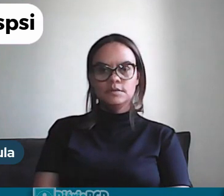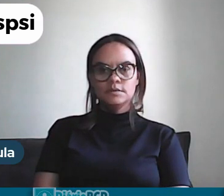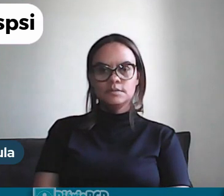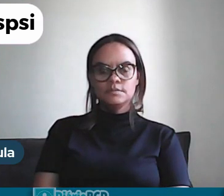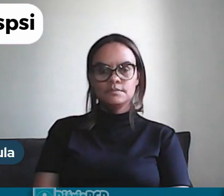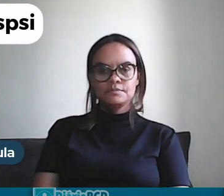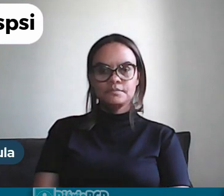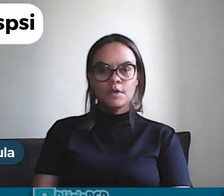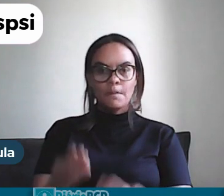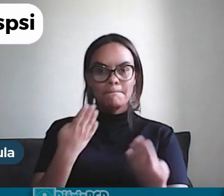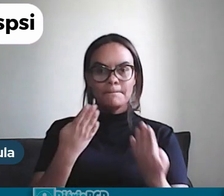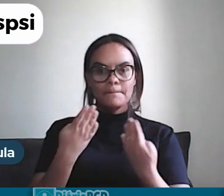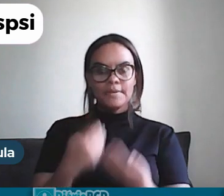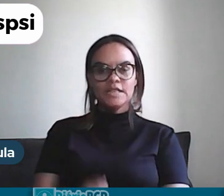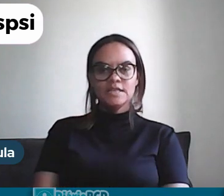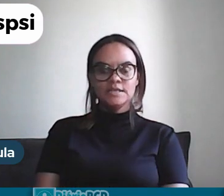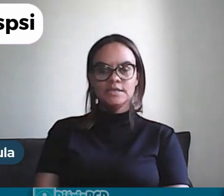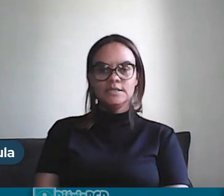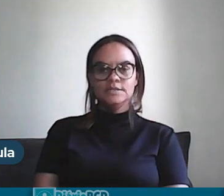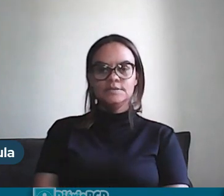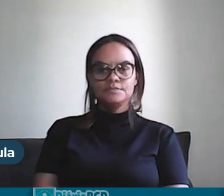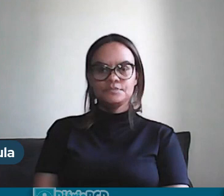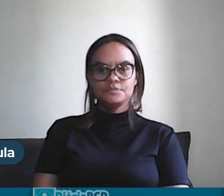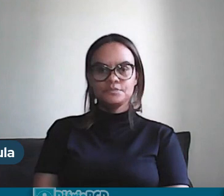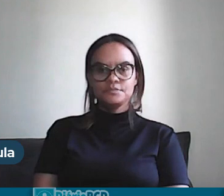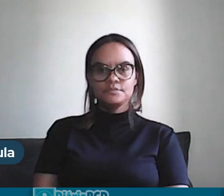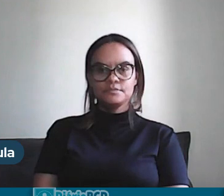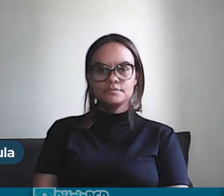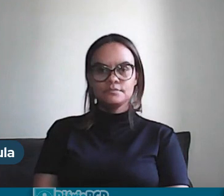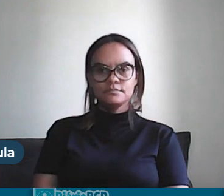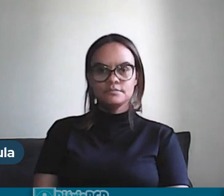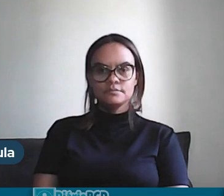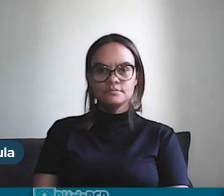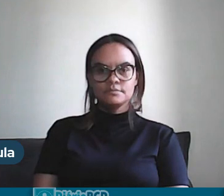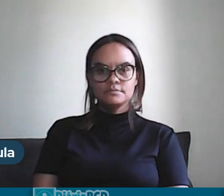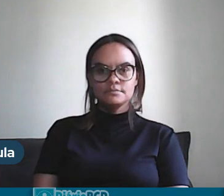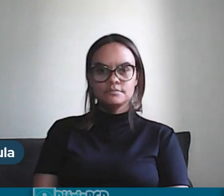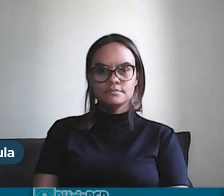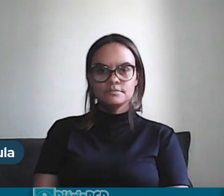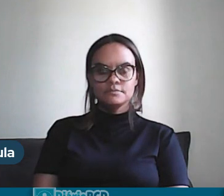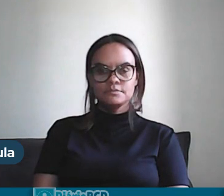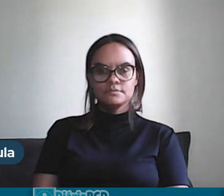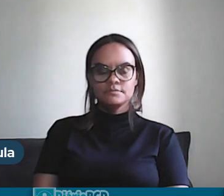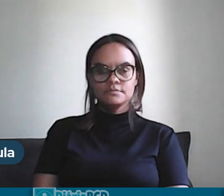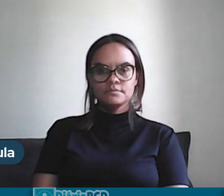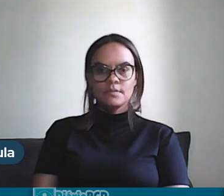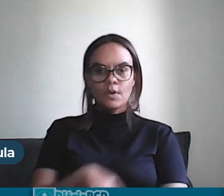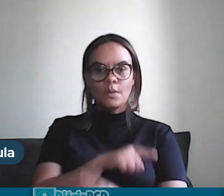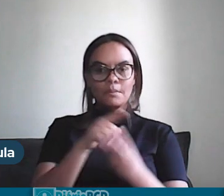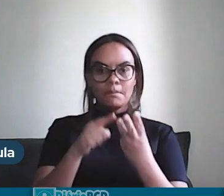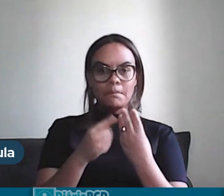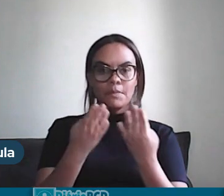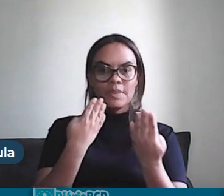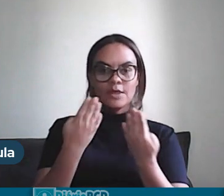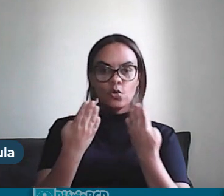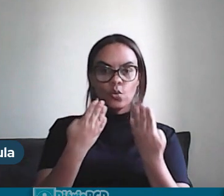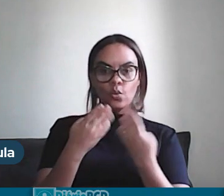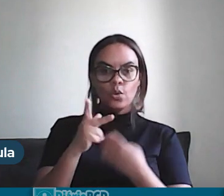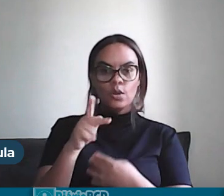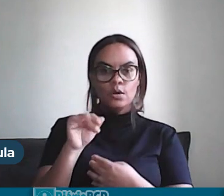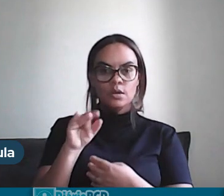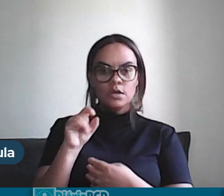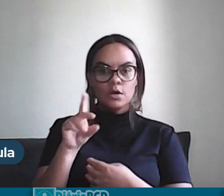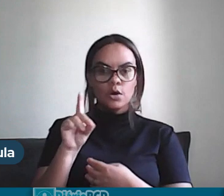Psi, PSI, as primeiras três letras da palavra psicóloga. Não é? A